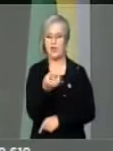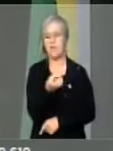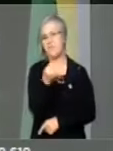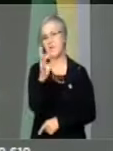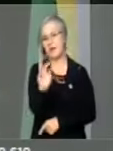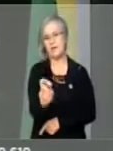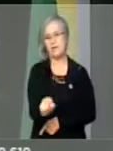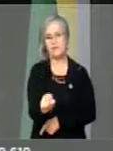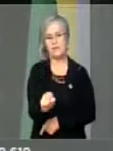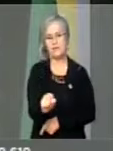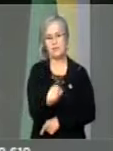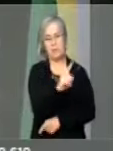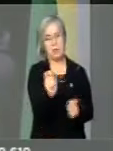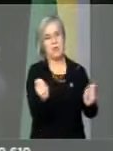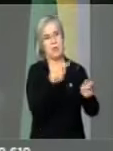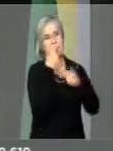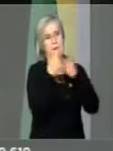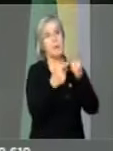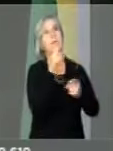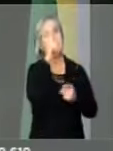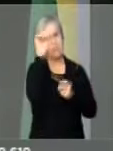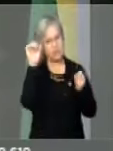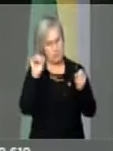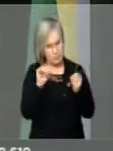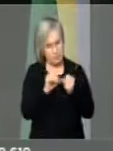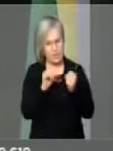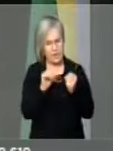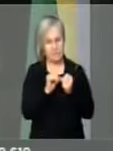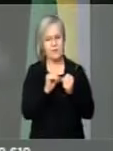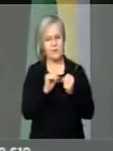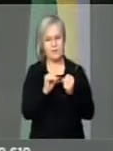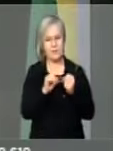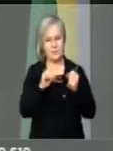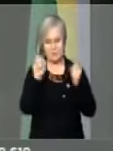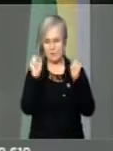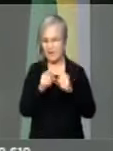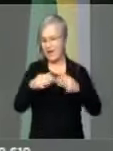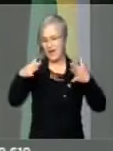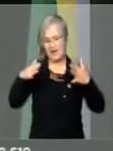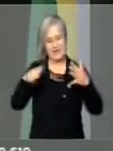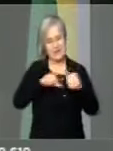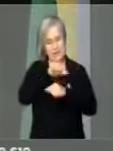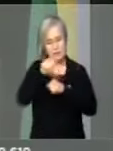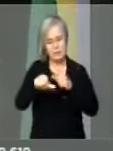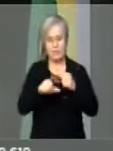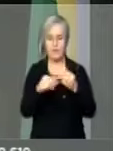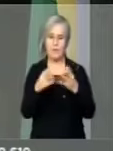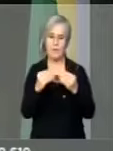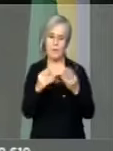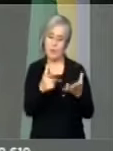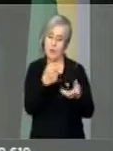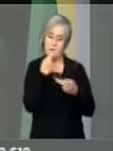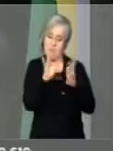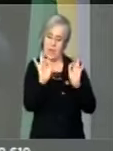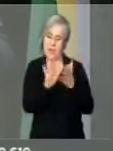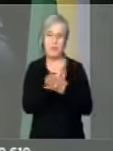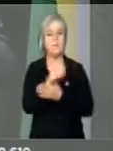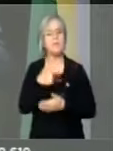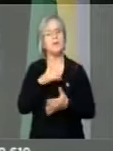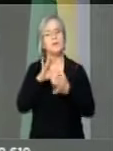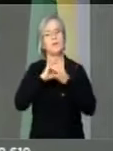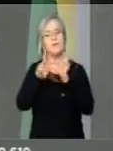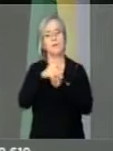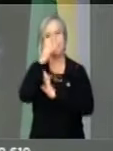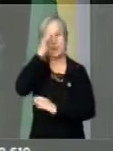ali, ela pôde testemunhar que Deus agiu naquela situação que eu nem sei qual é, porque ela não quis colocar, e eu deixei de fato que o Espírito